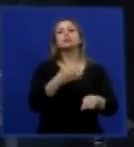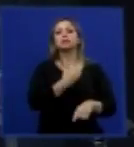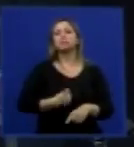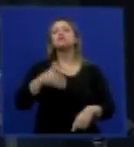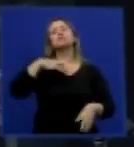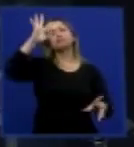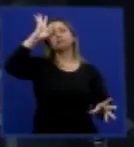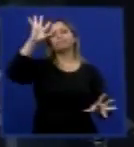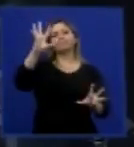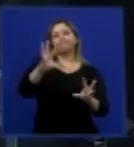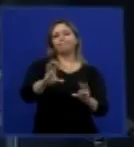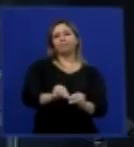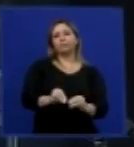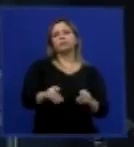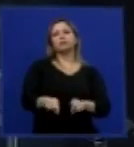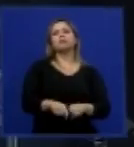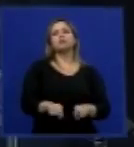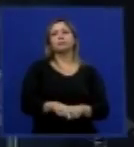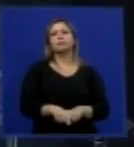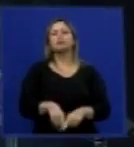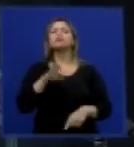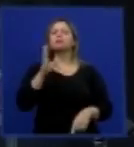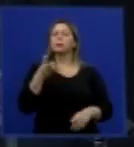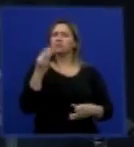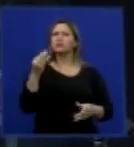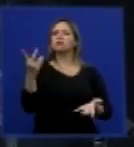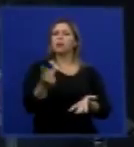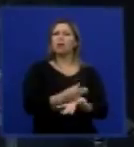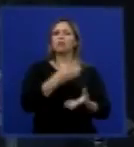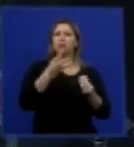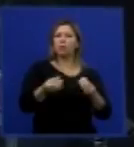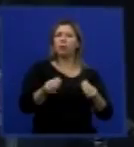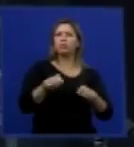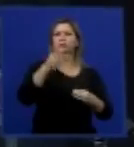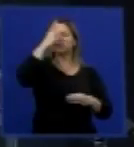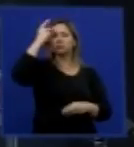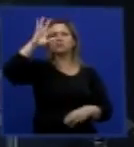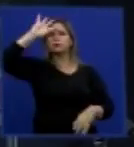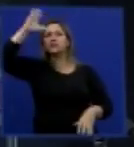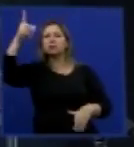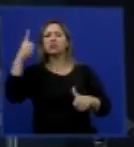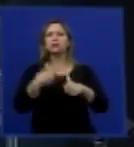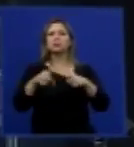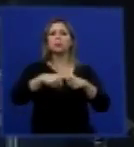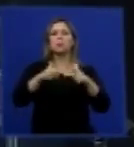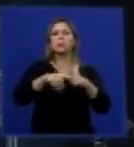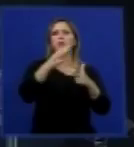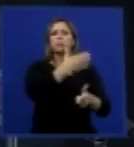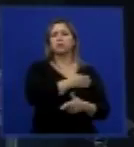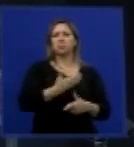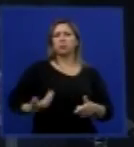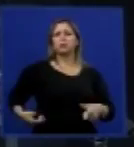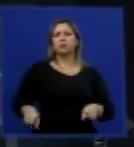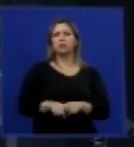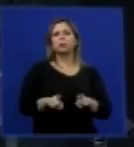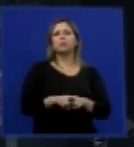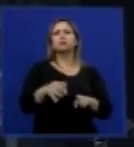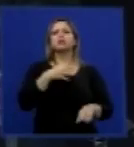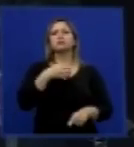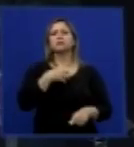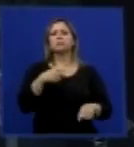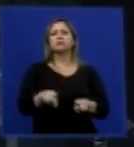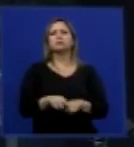percebido que muito das decisões que se toma no poder público São eivadas de